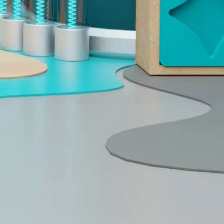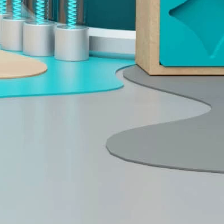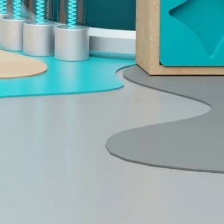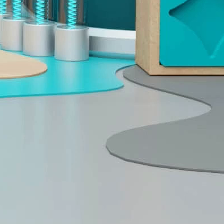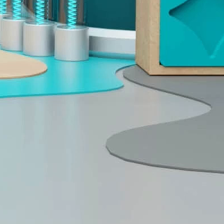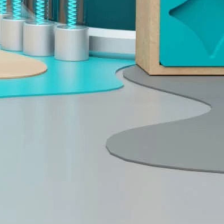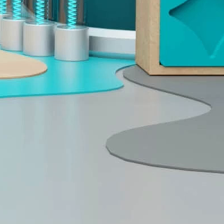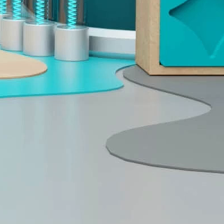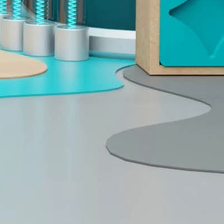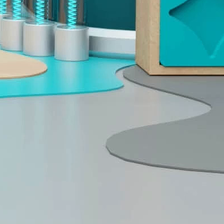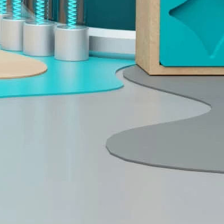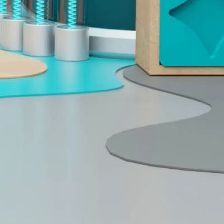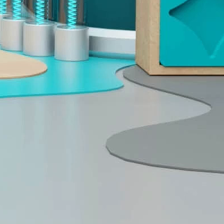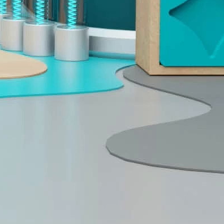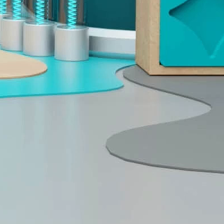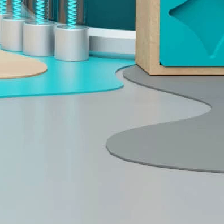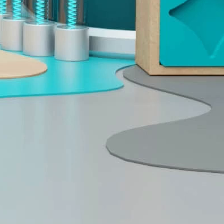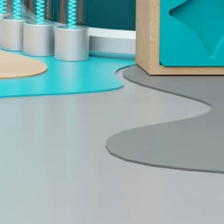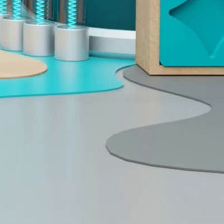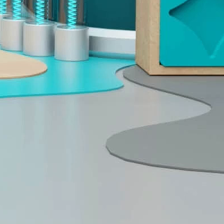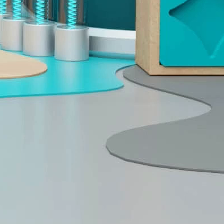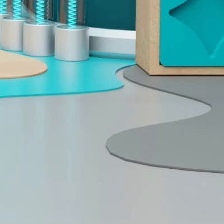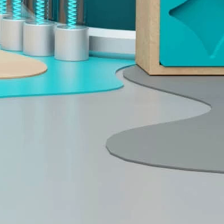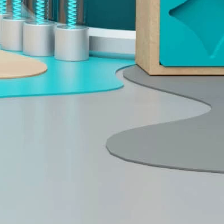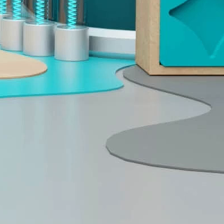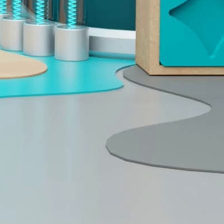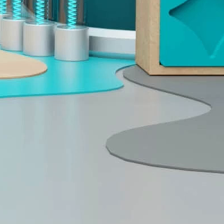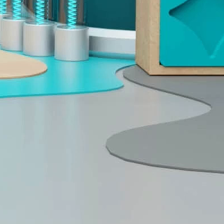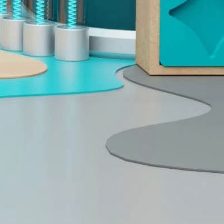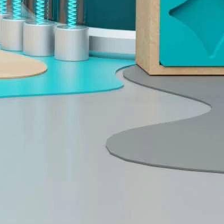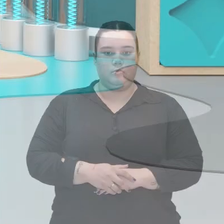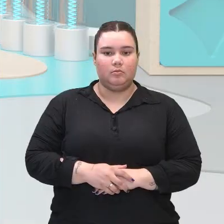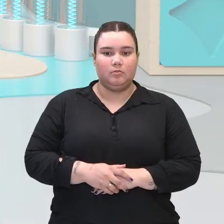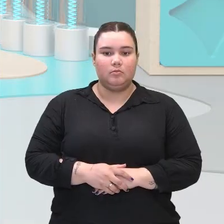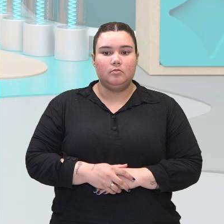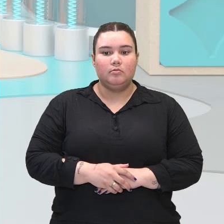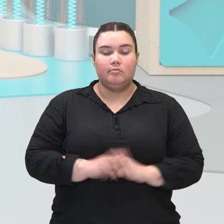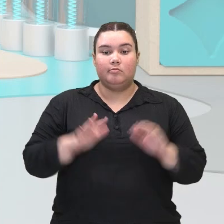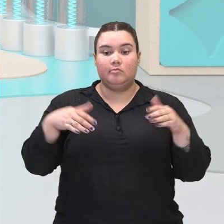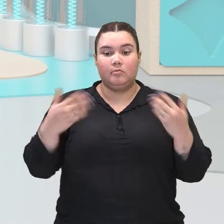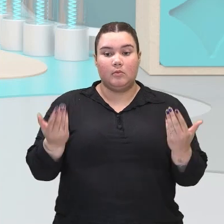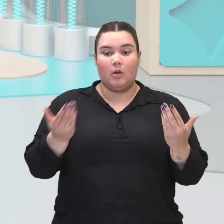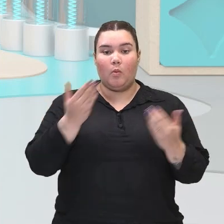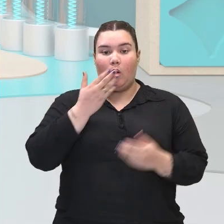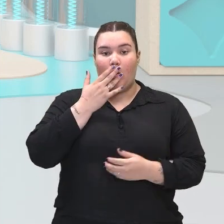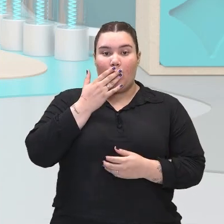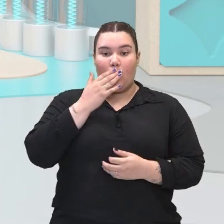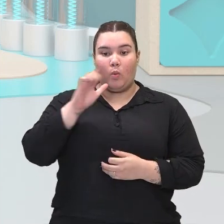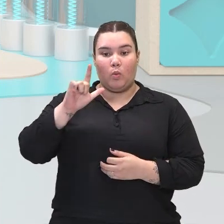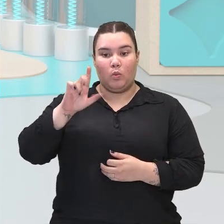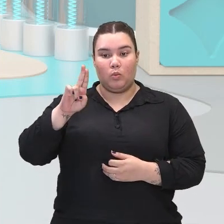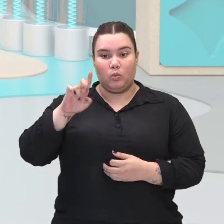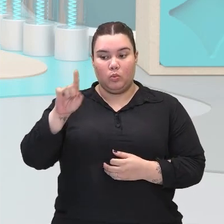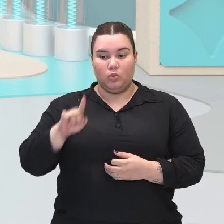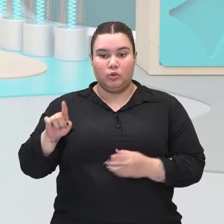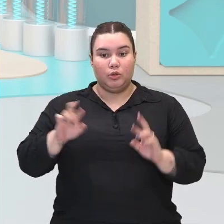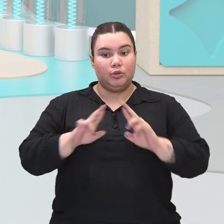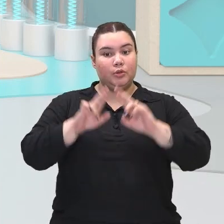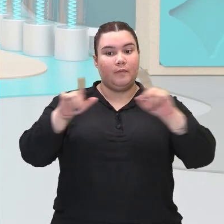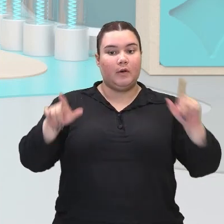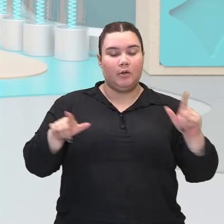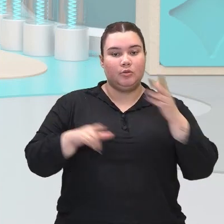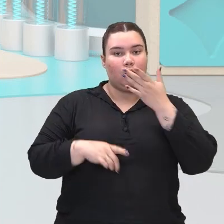que a cor luz é o oposto da cor pigmento. No entanto, no âmbito desses casos aqui das